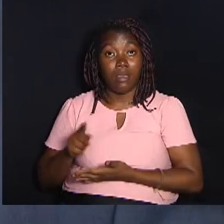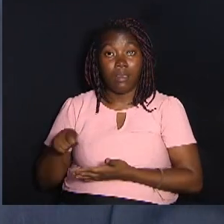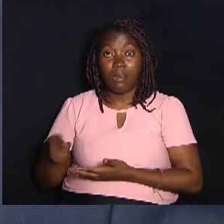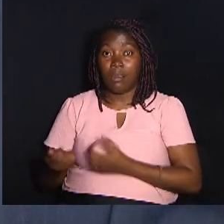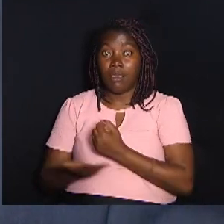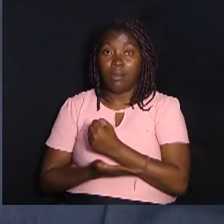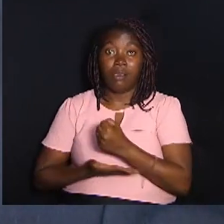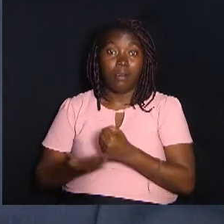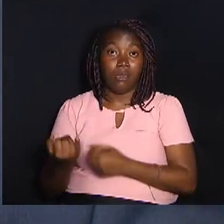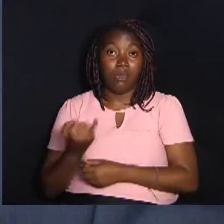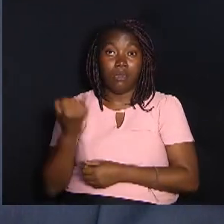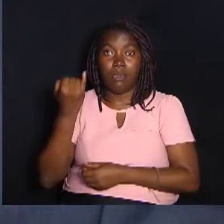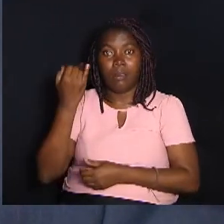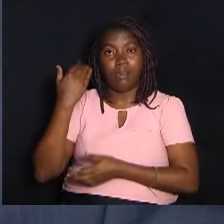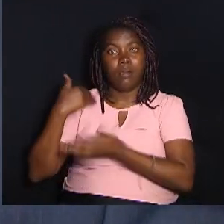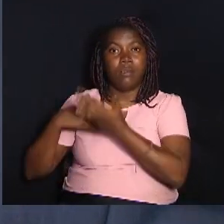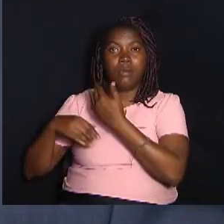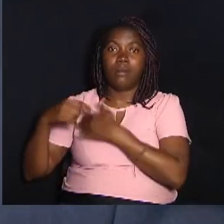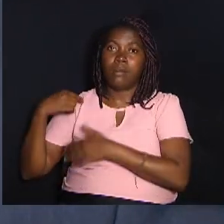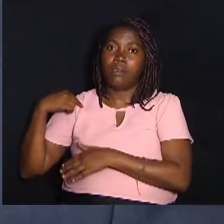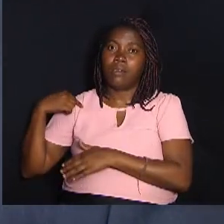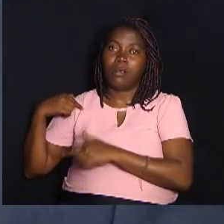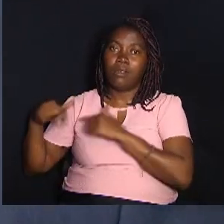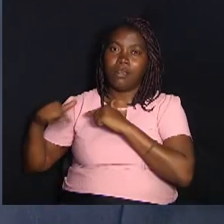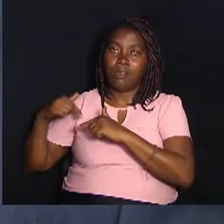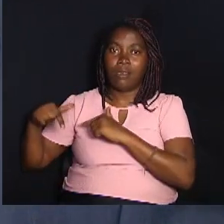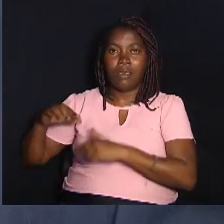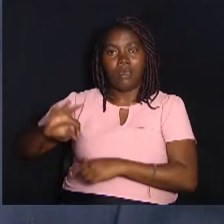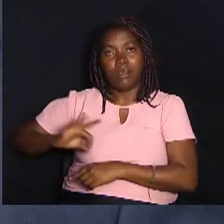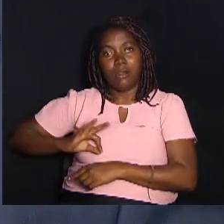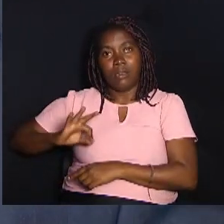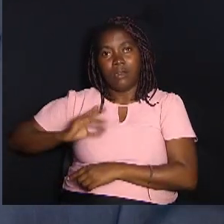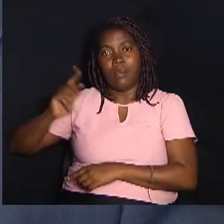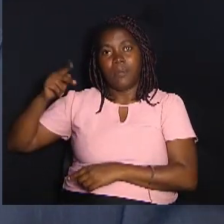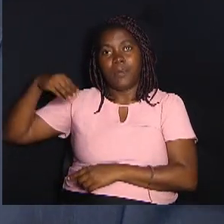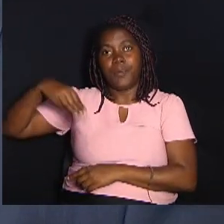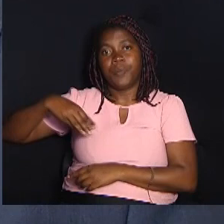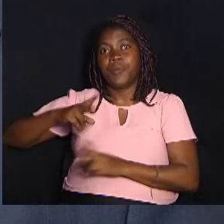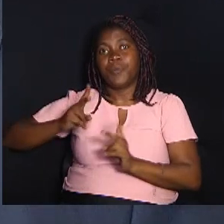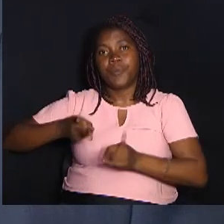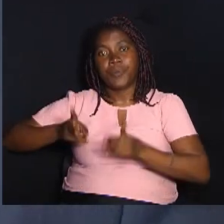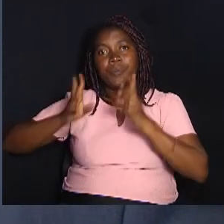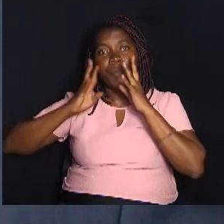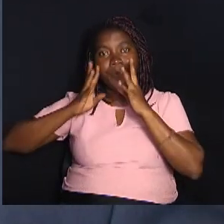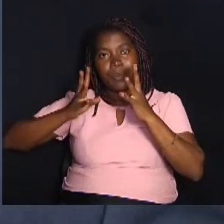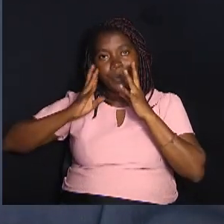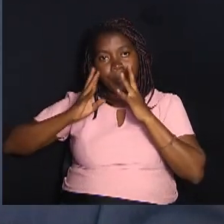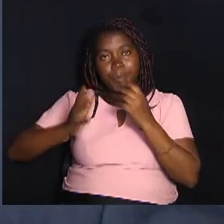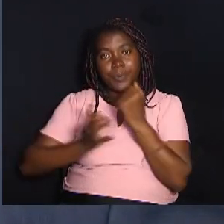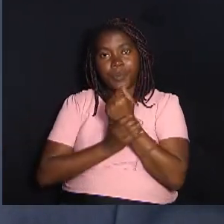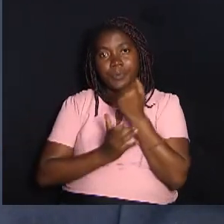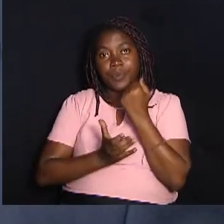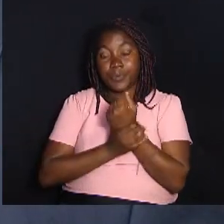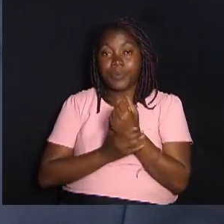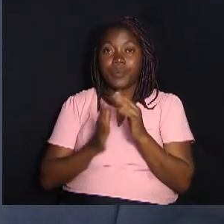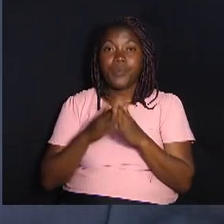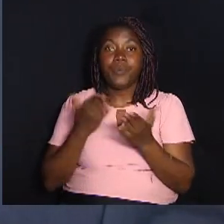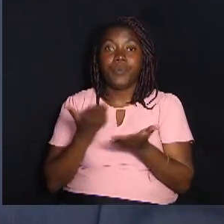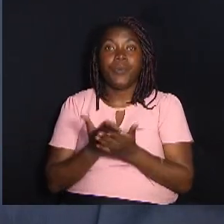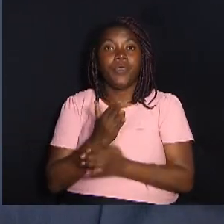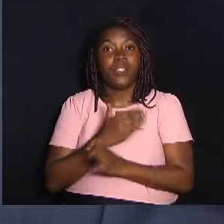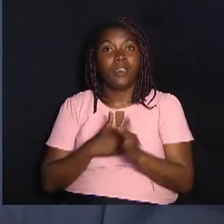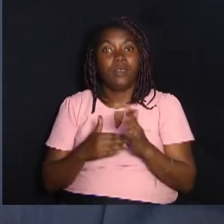são essa base importante eh desde o meu tempo que eu atuava como policial militar a gente sempre deu muita atenção à segurança